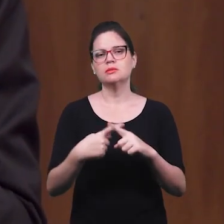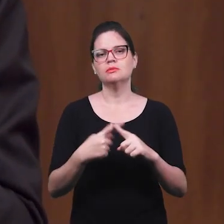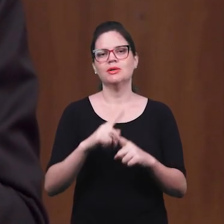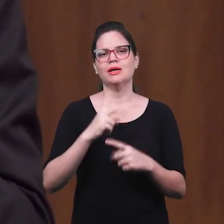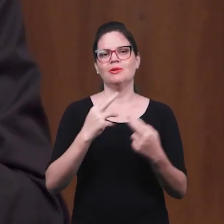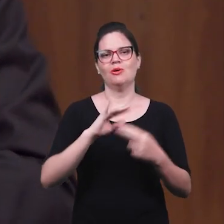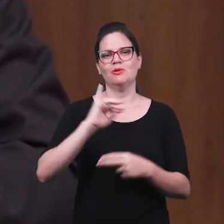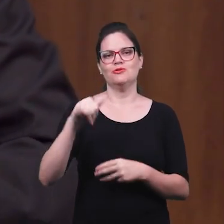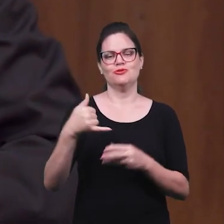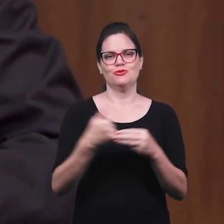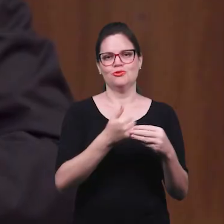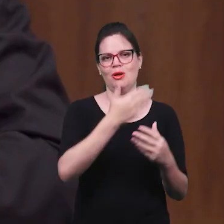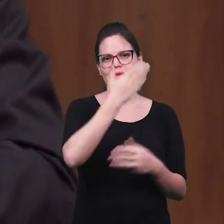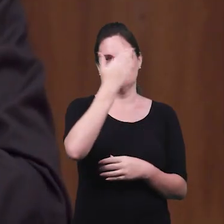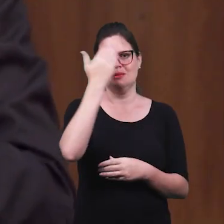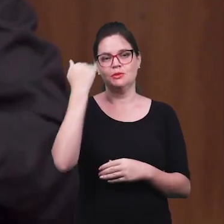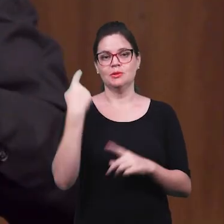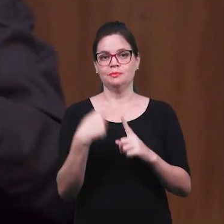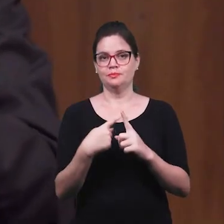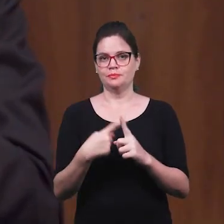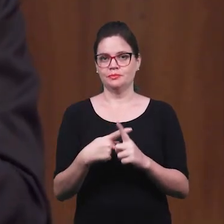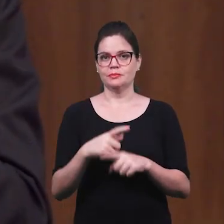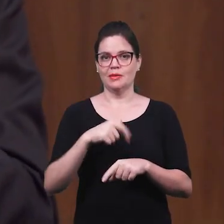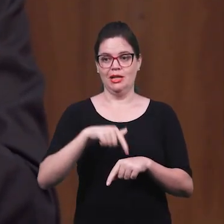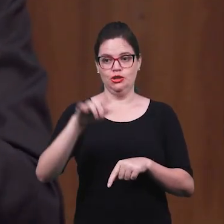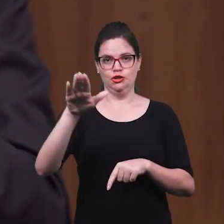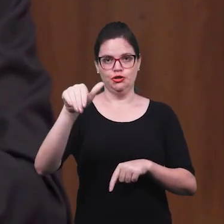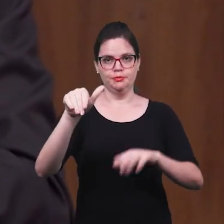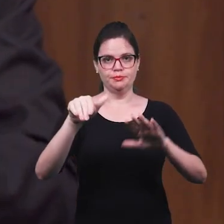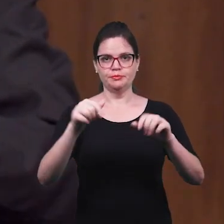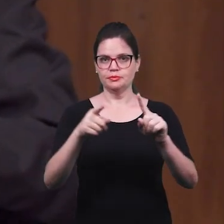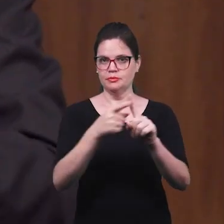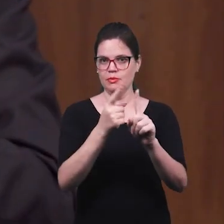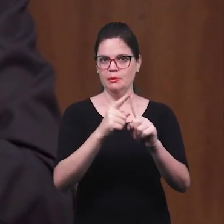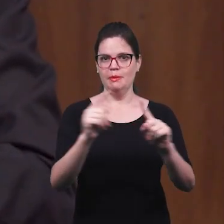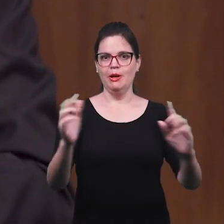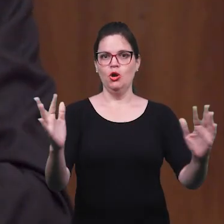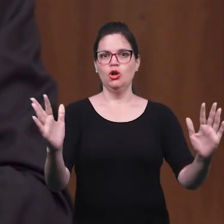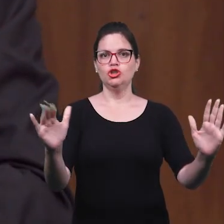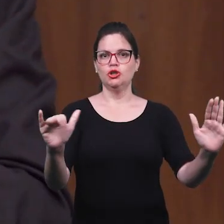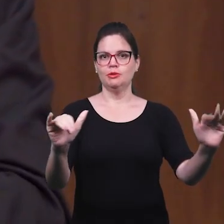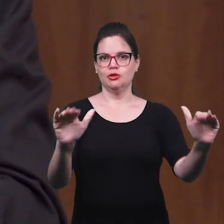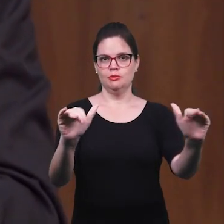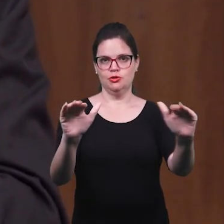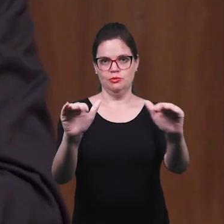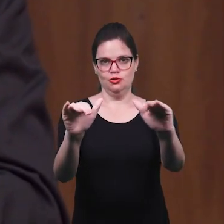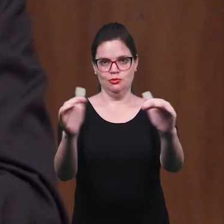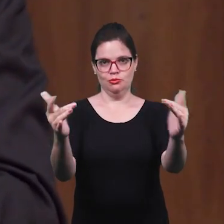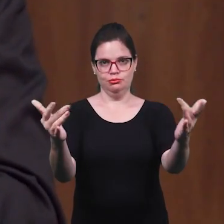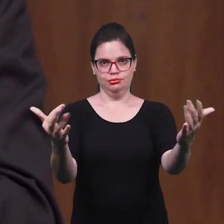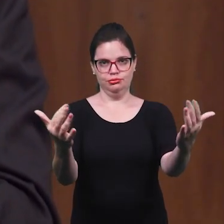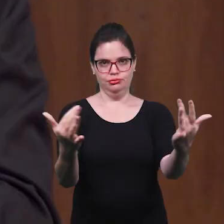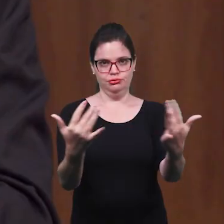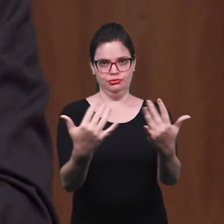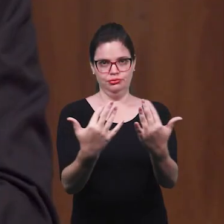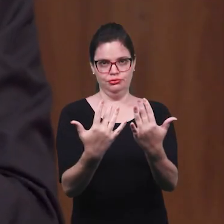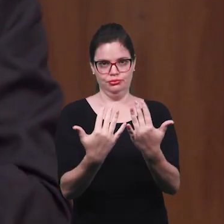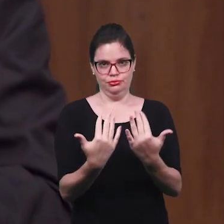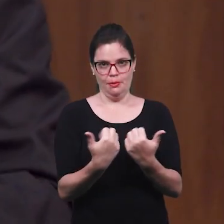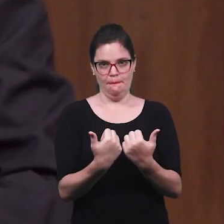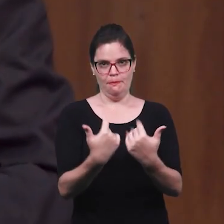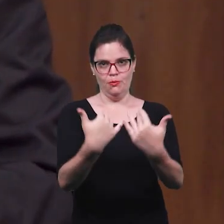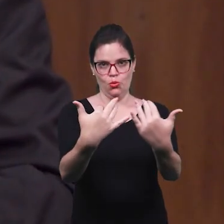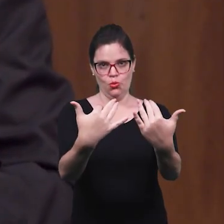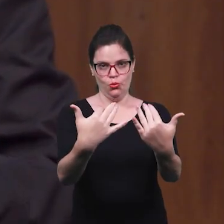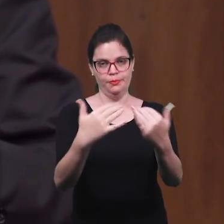de Josué. Quando ele vai levar ele agrega, primeiro ponto, ele agrega. Mas antes ainda de trazer uma